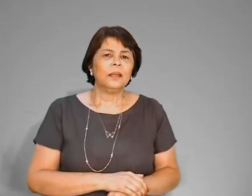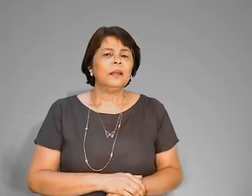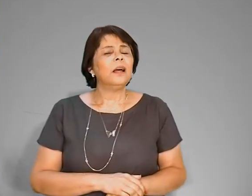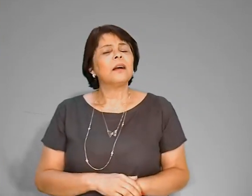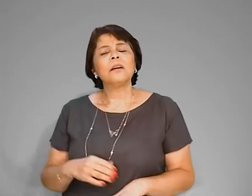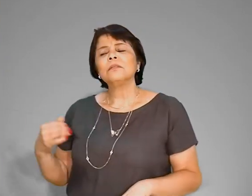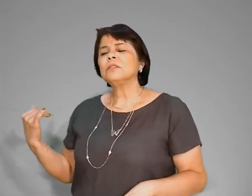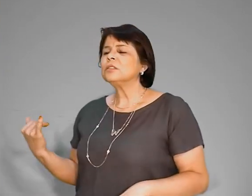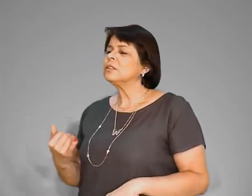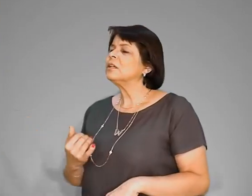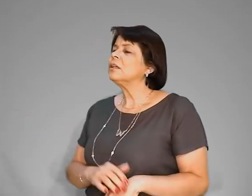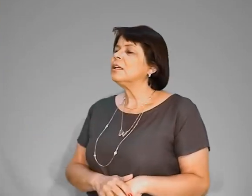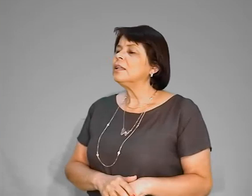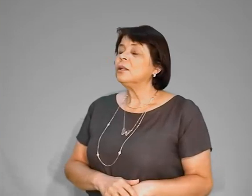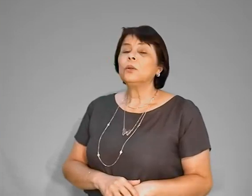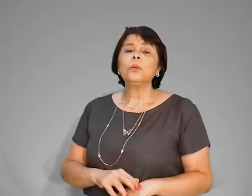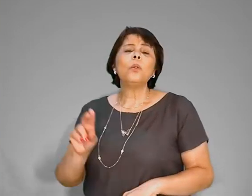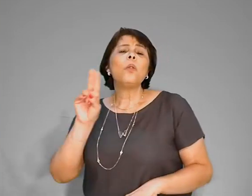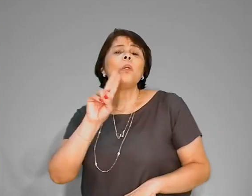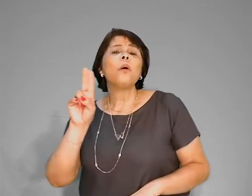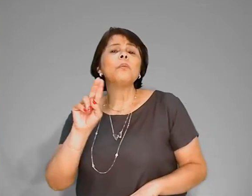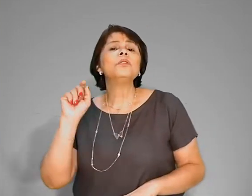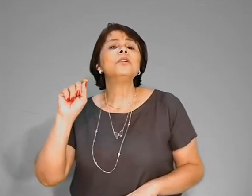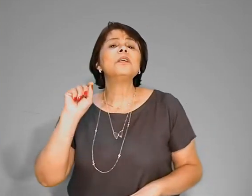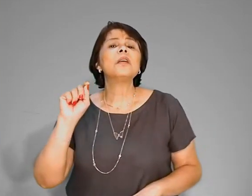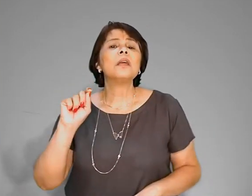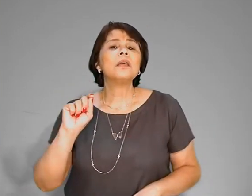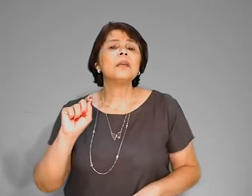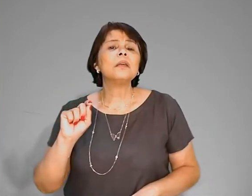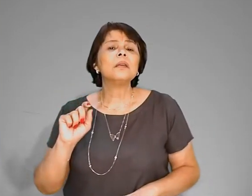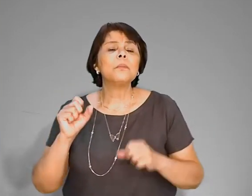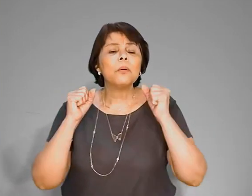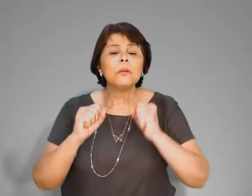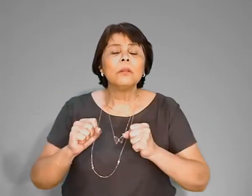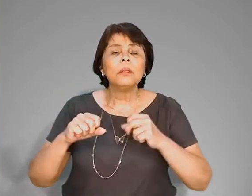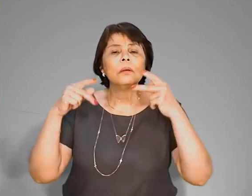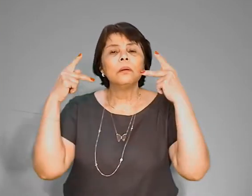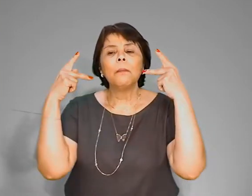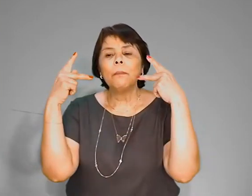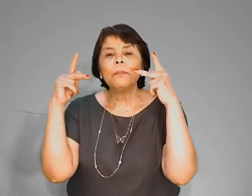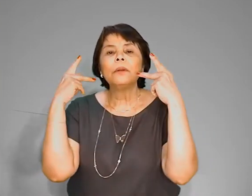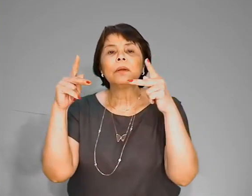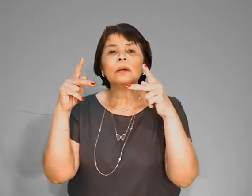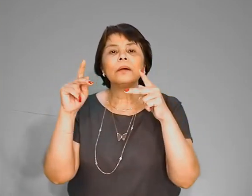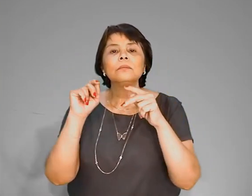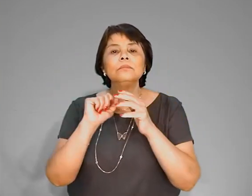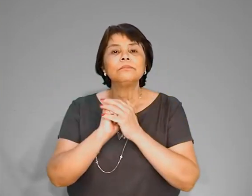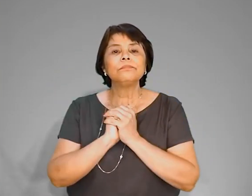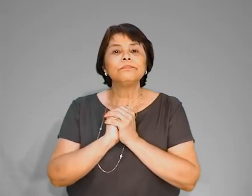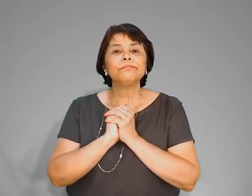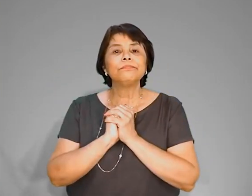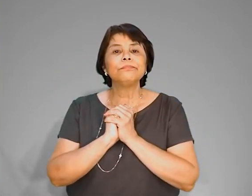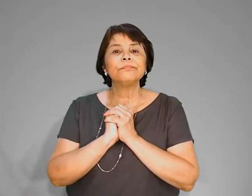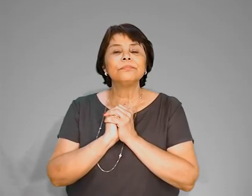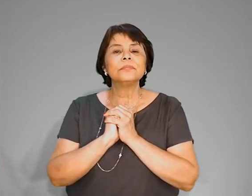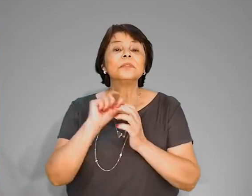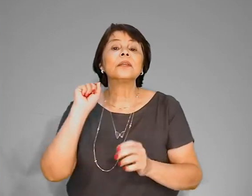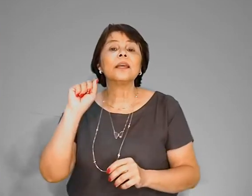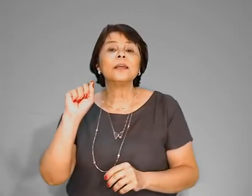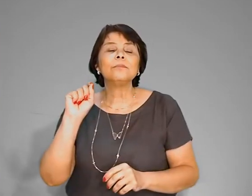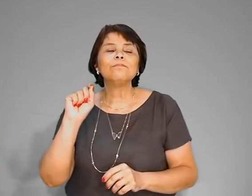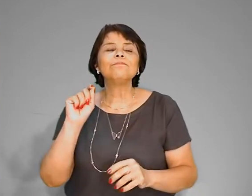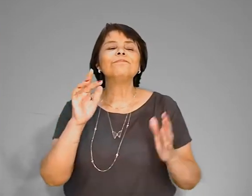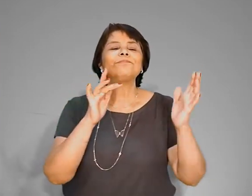falam? Em nome de quem esses profetas falam? Sendo ele mesmo,